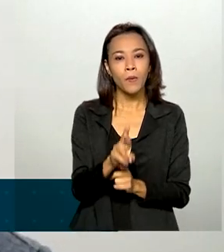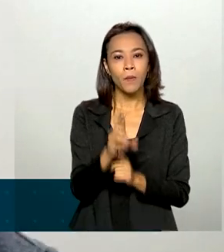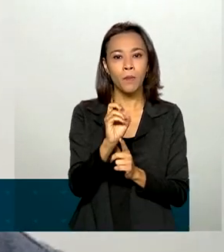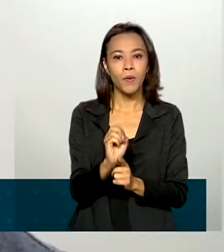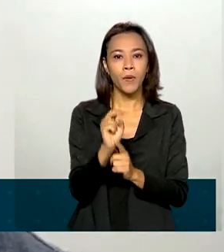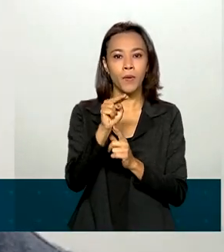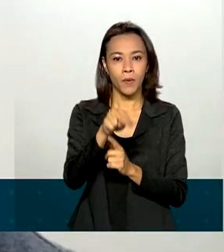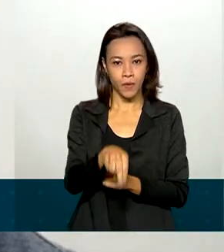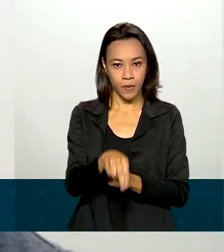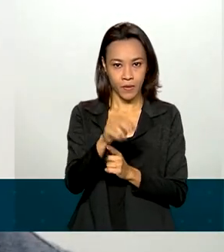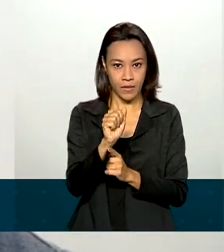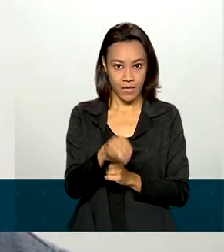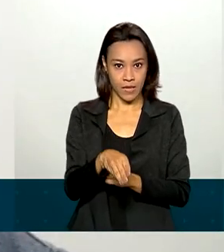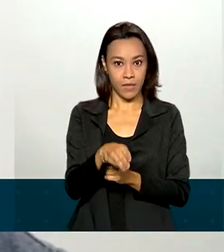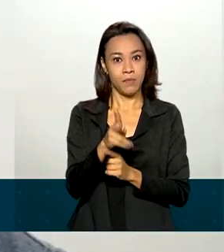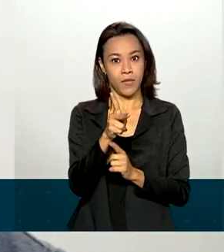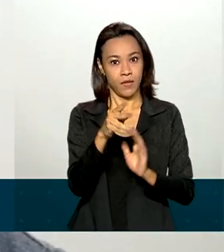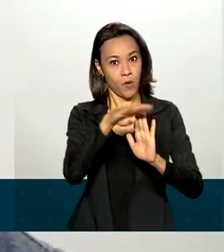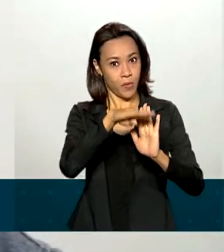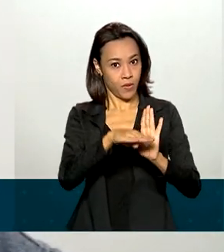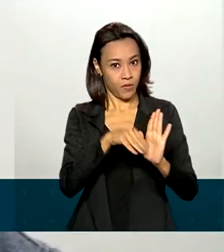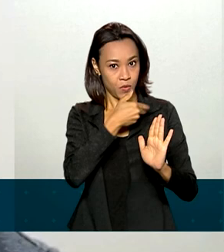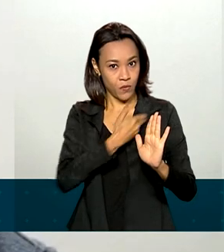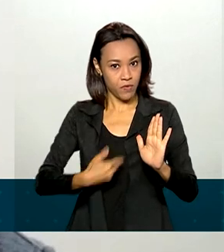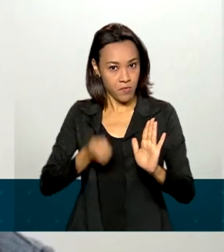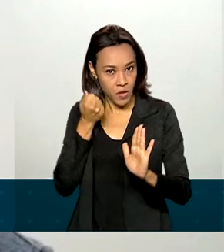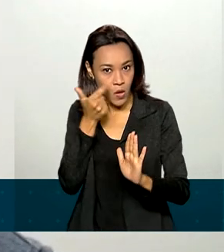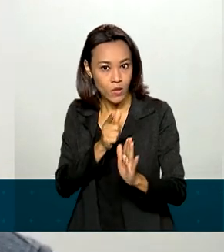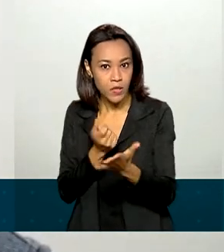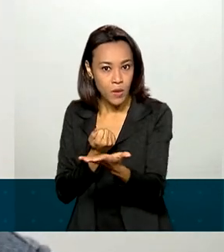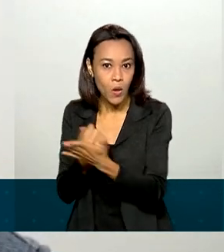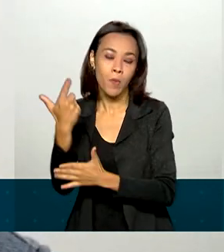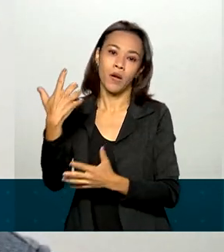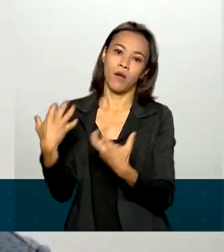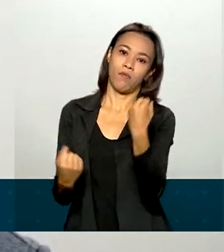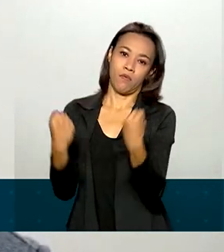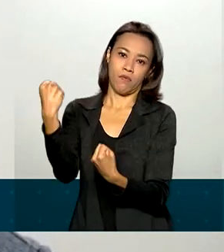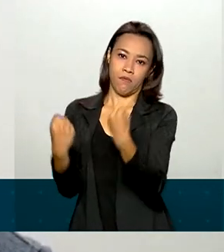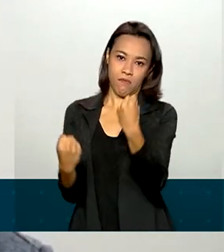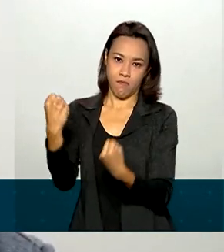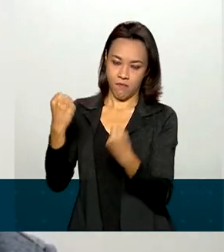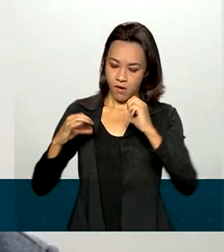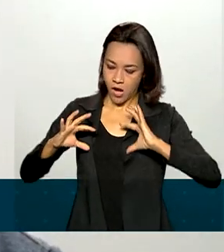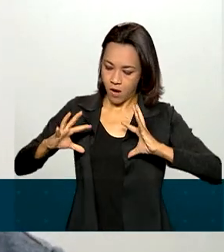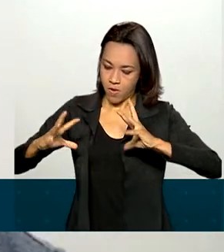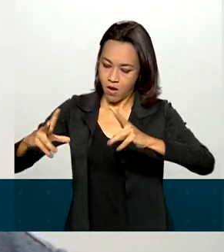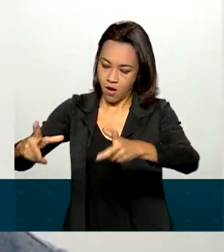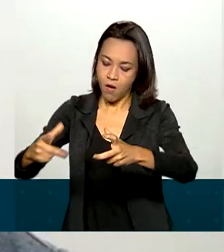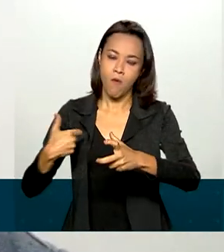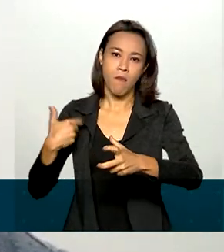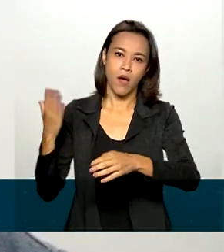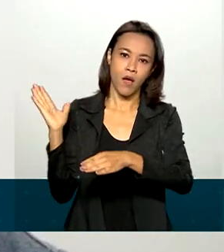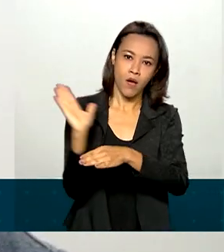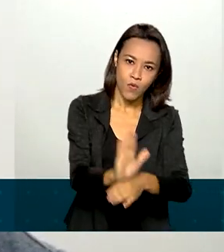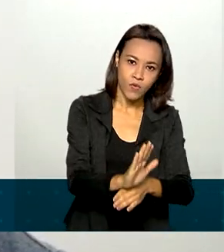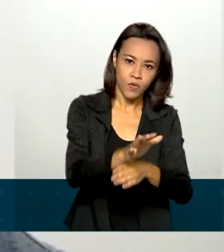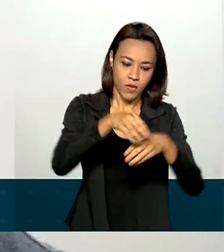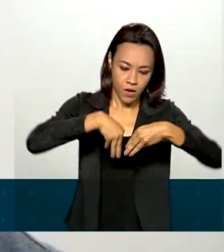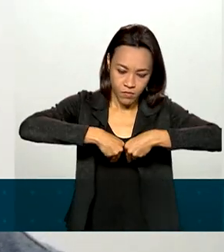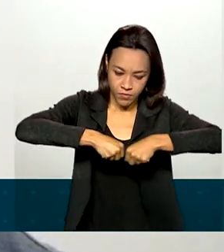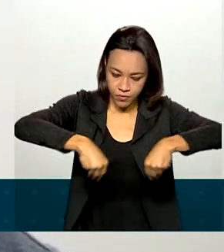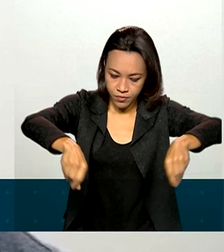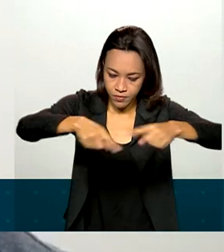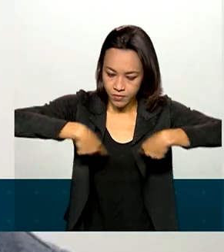zero quilômetro, que será utilizado no transporte da nossa produção da propriedade até as cerealistas do nosso